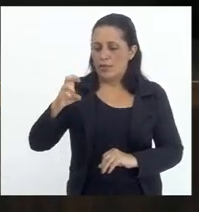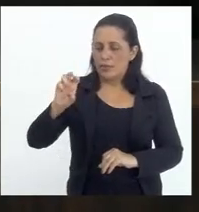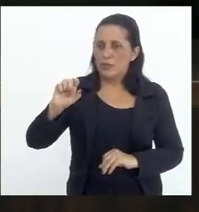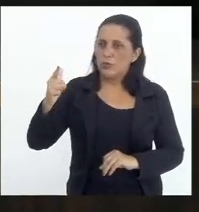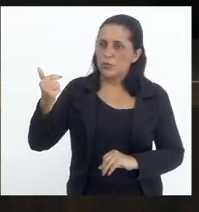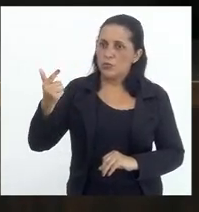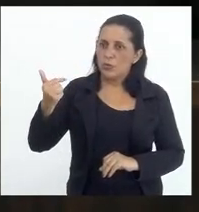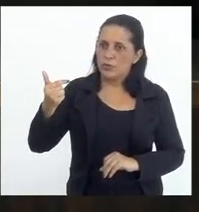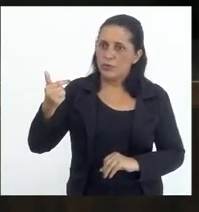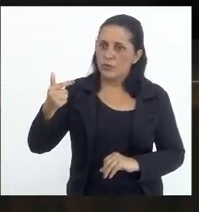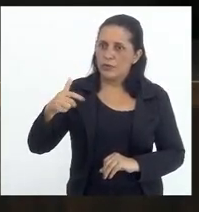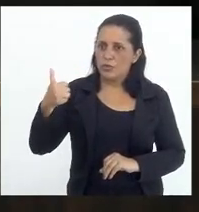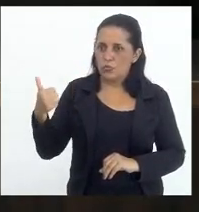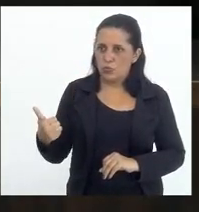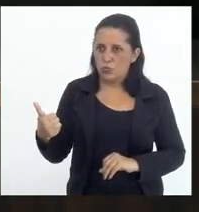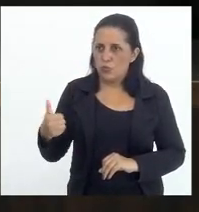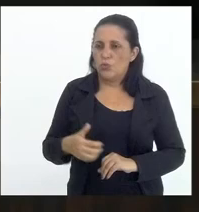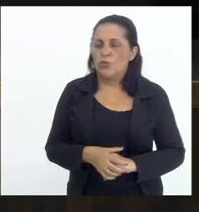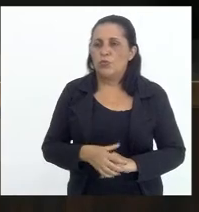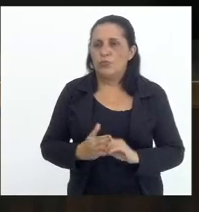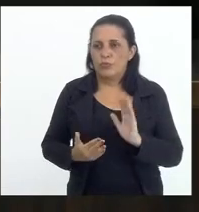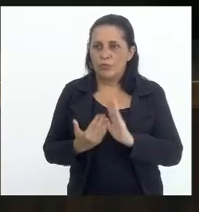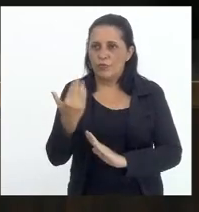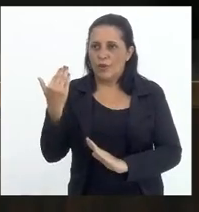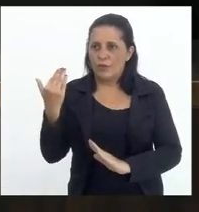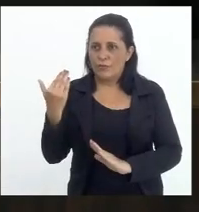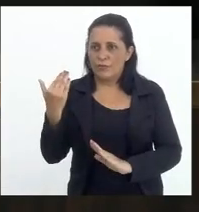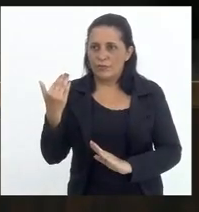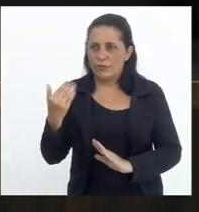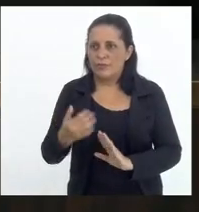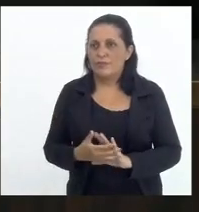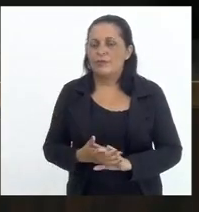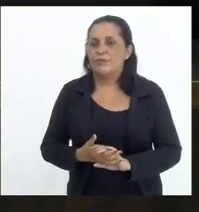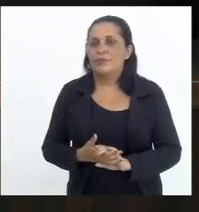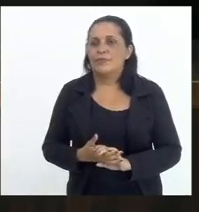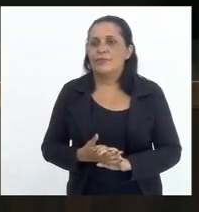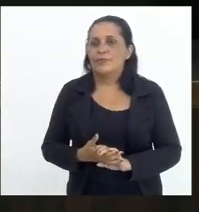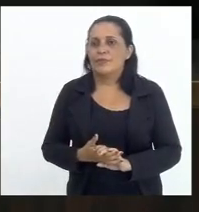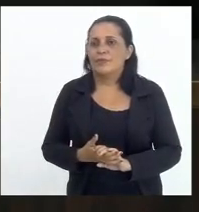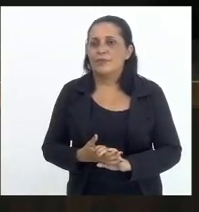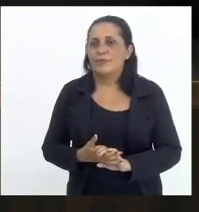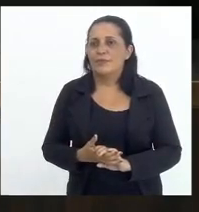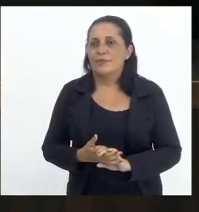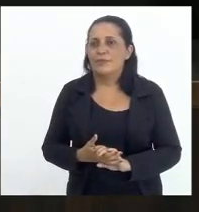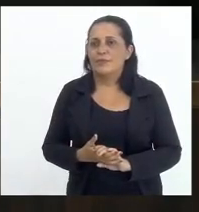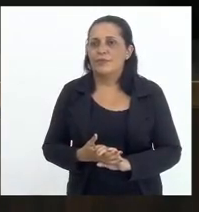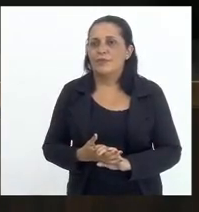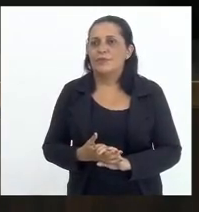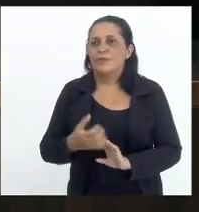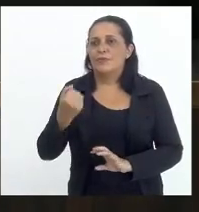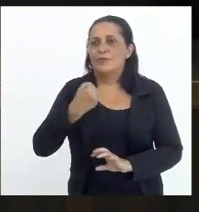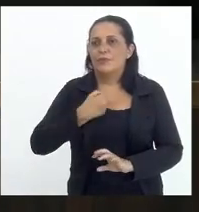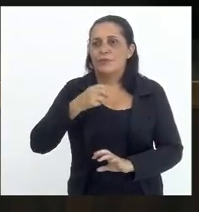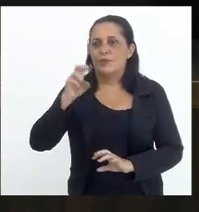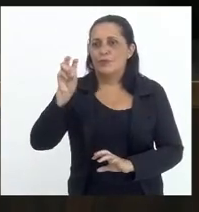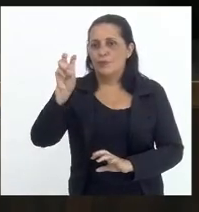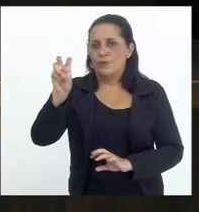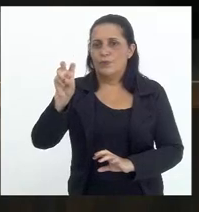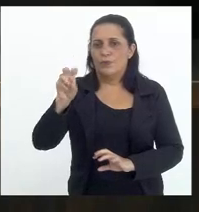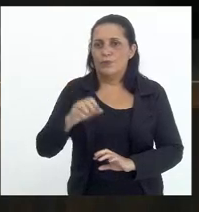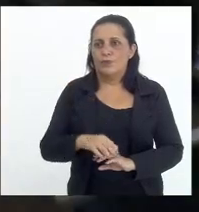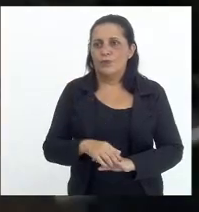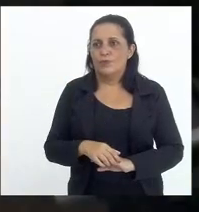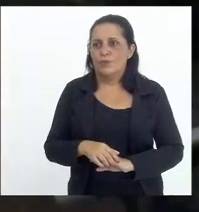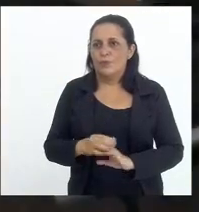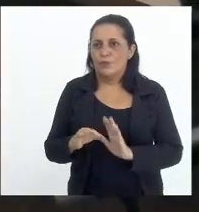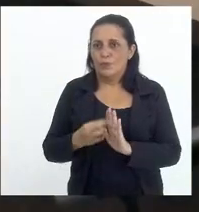4512, de 21. Os senhores que aprovam isso, estão aprovados. Declaração de voto. Em cima do número 5, deputado Luiz Paulo. Posso